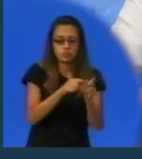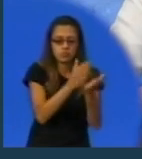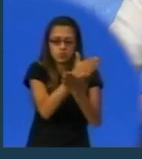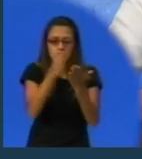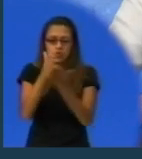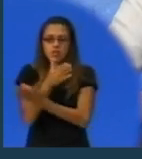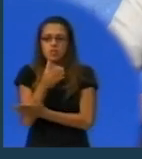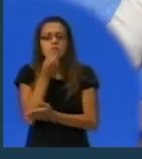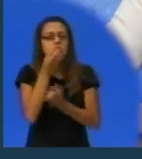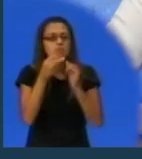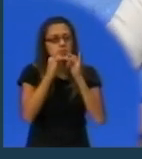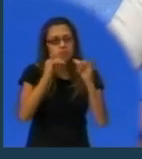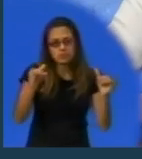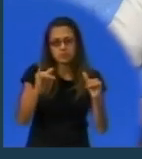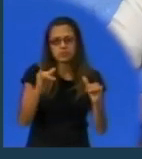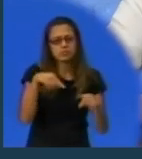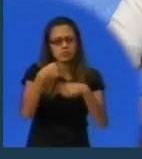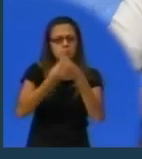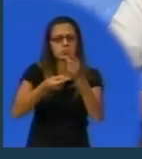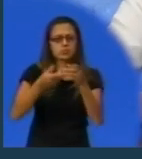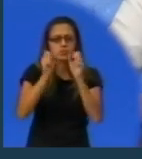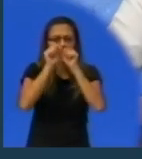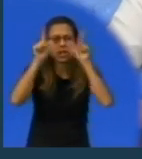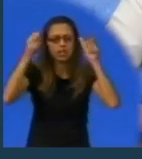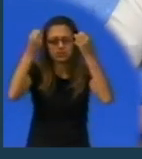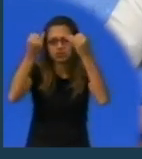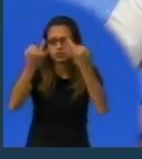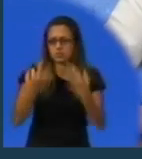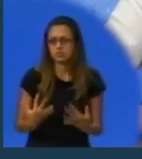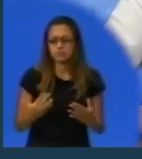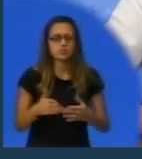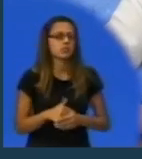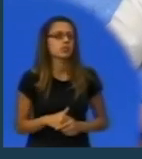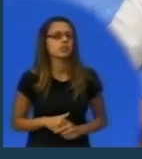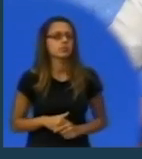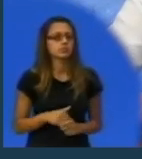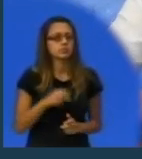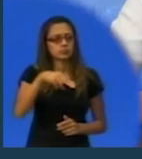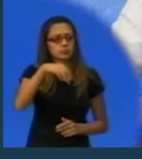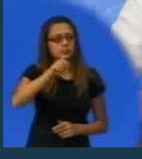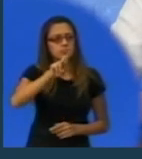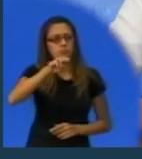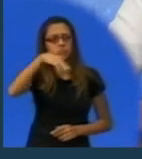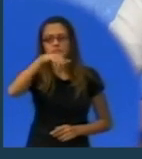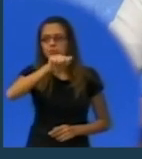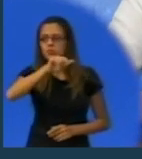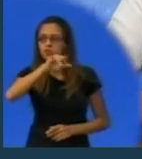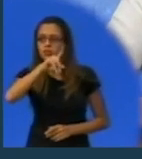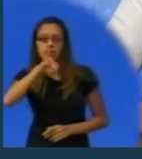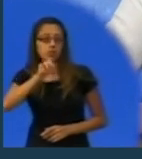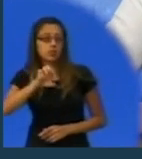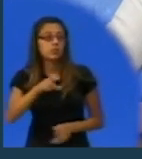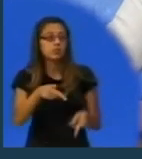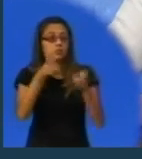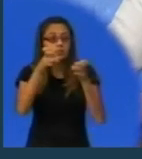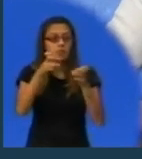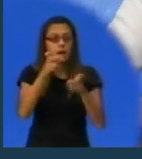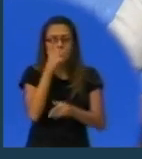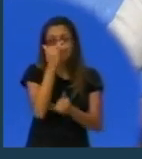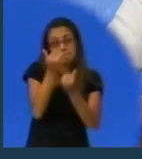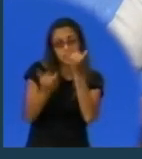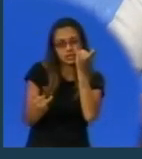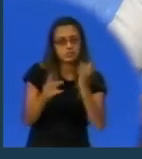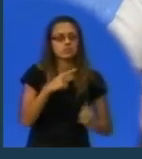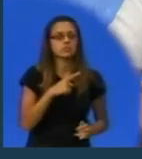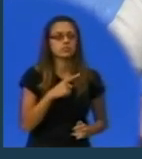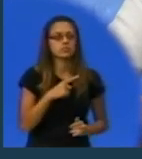dados. Vamos entender um pouquinho de forma mais clara, falando ainda da questão dessa normalidade. Vamos olhar uma curva semelhante a essa, onde